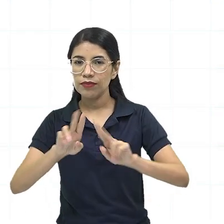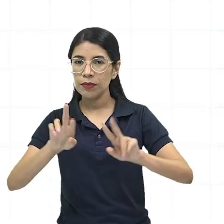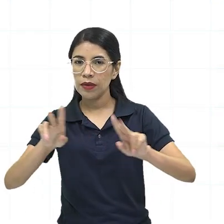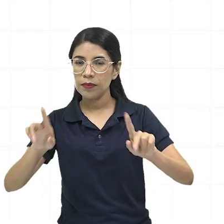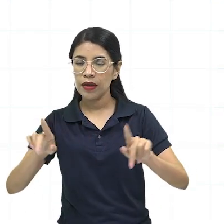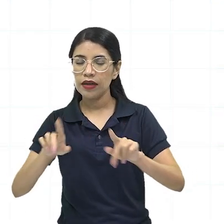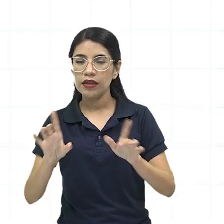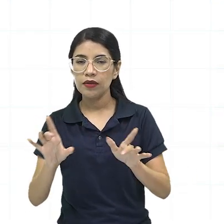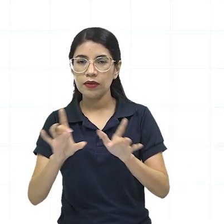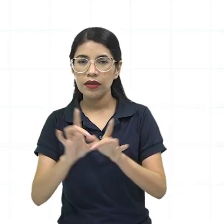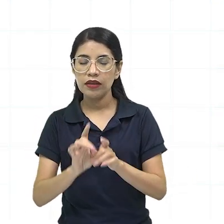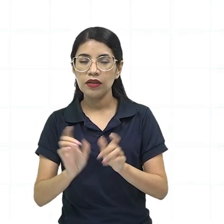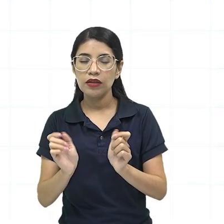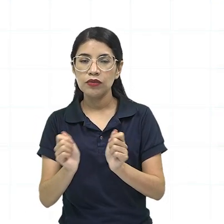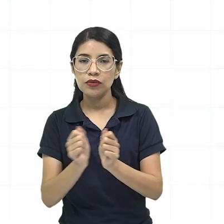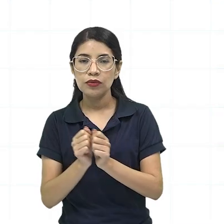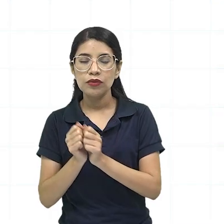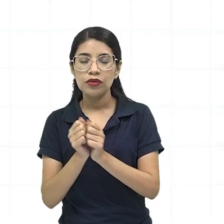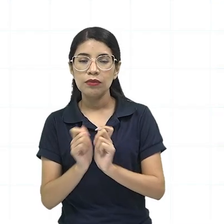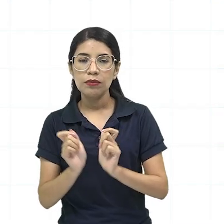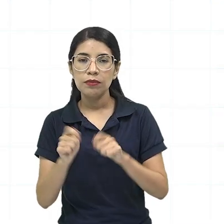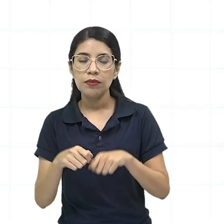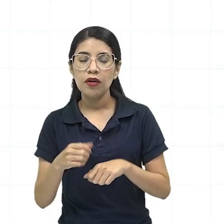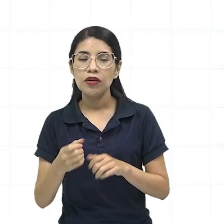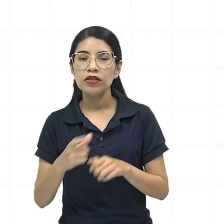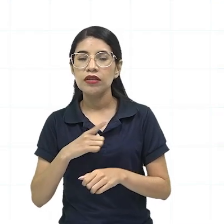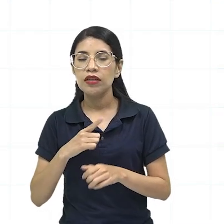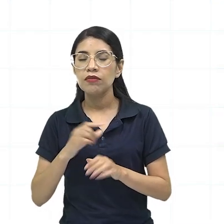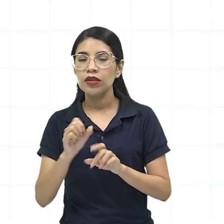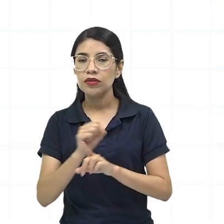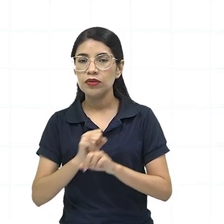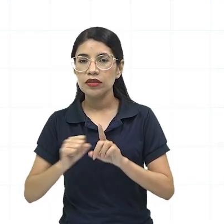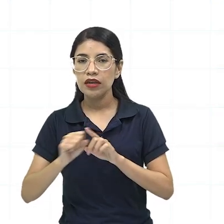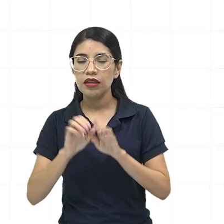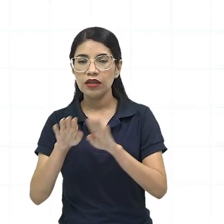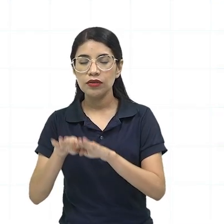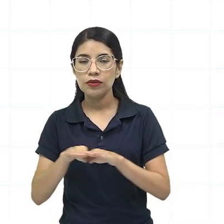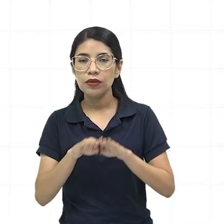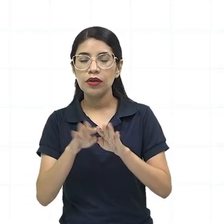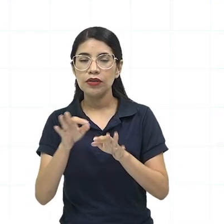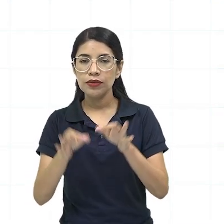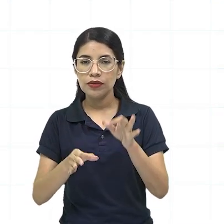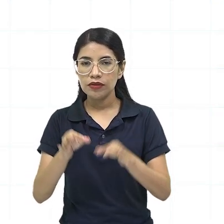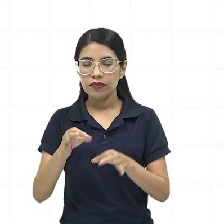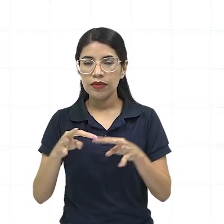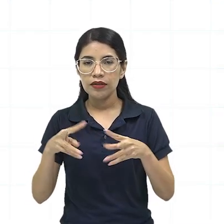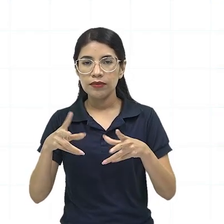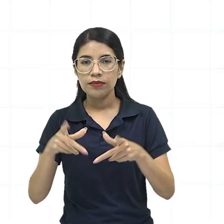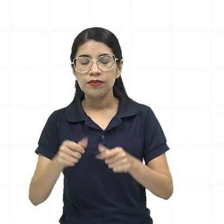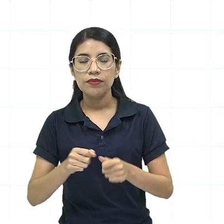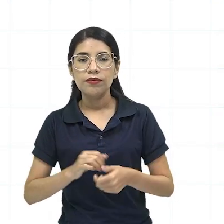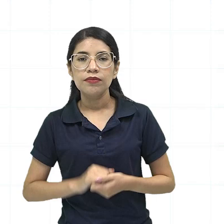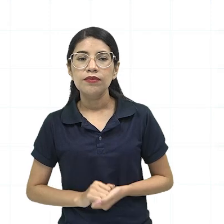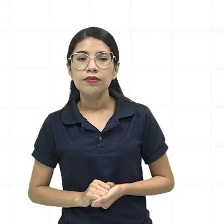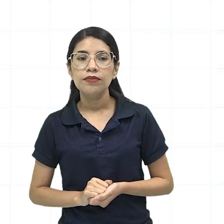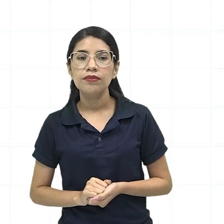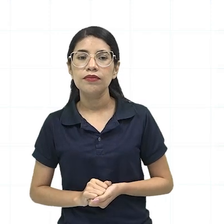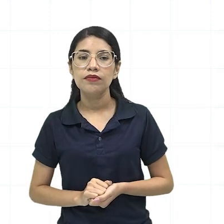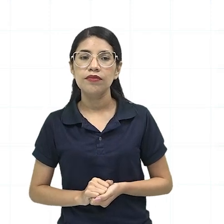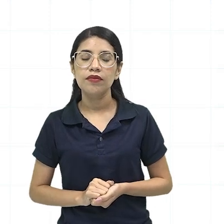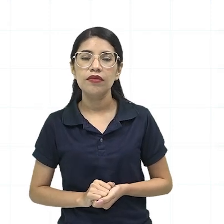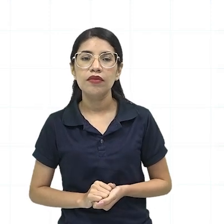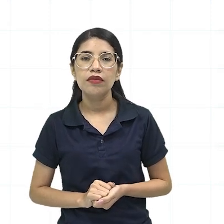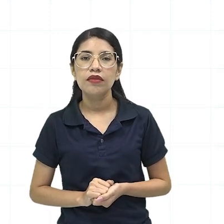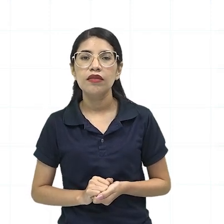interconectado. Juntos podemos criar uma sociedade mais justa, inclusiva e compassiva para todos. Também